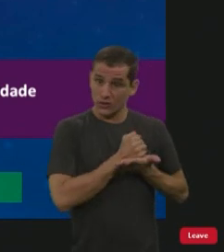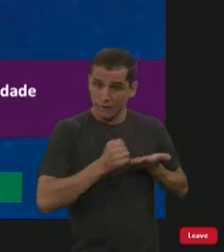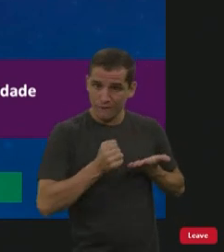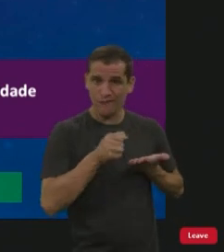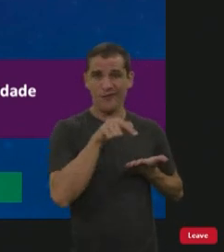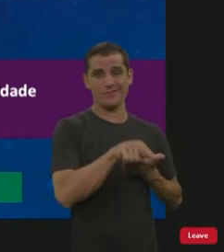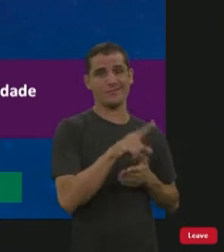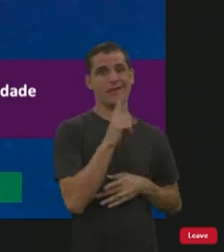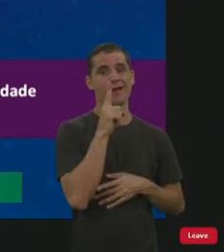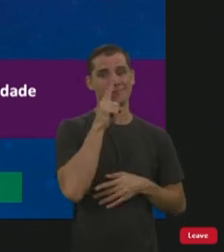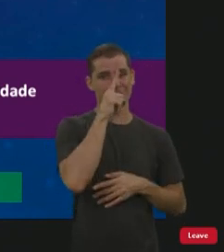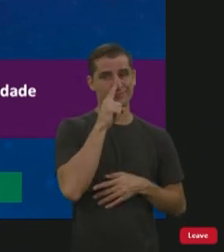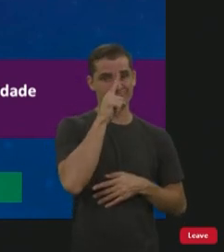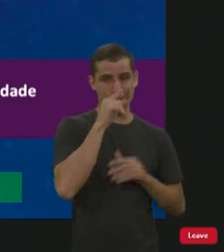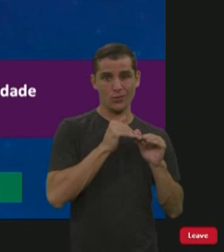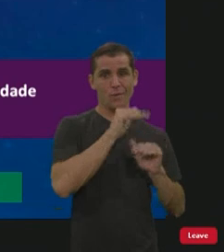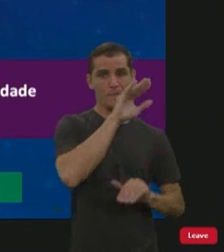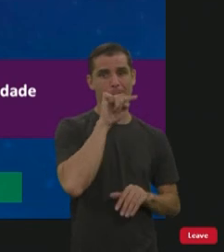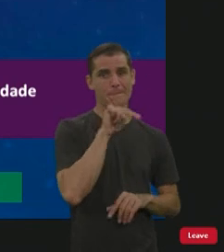primeira vez. Tá?